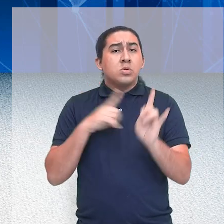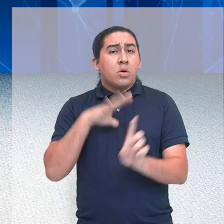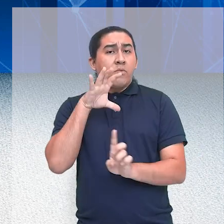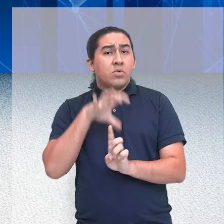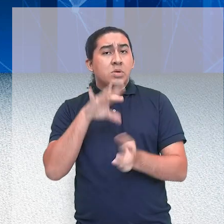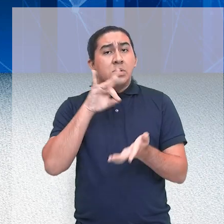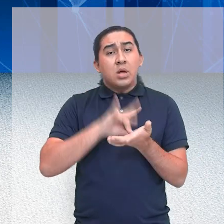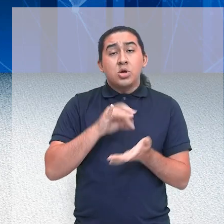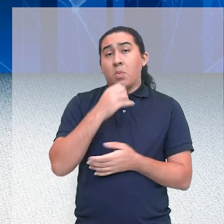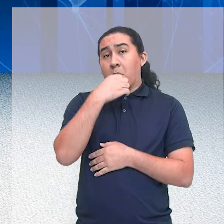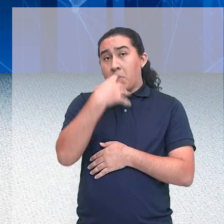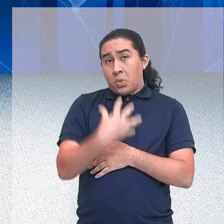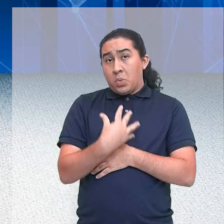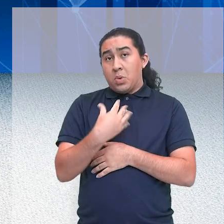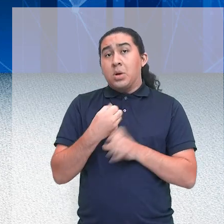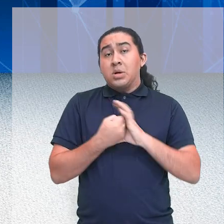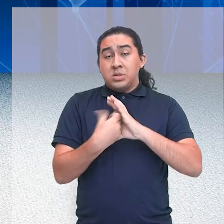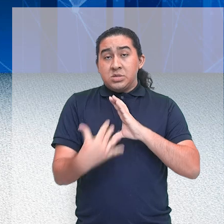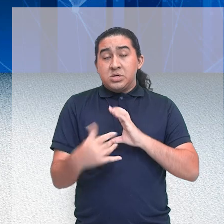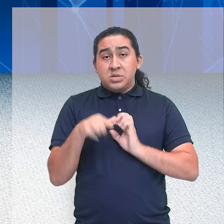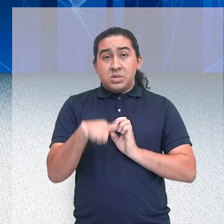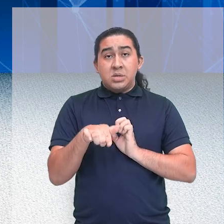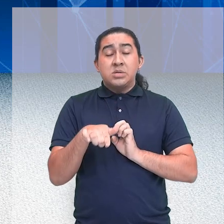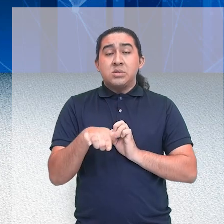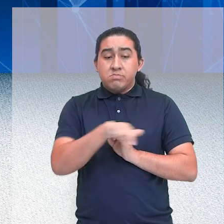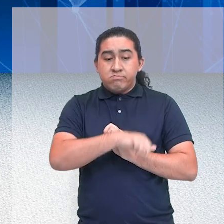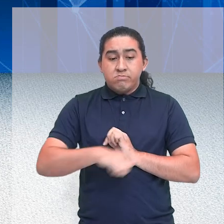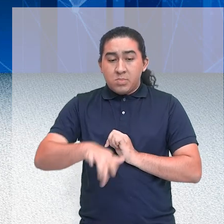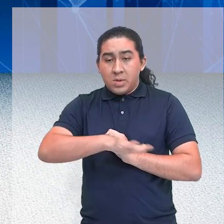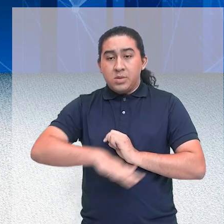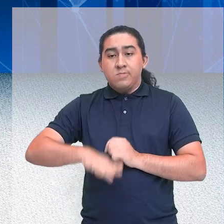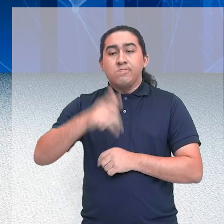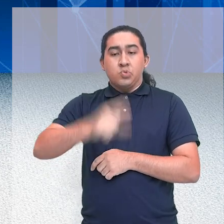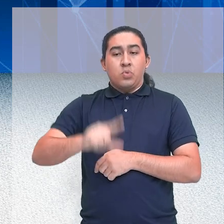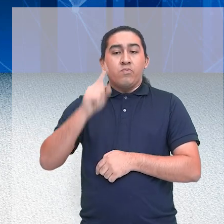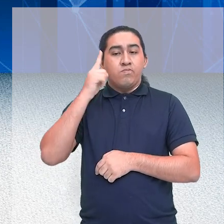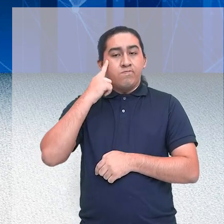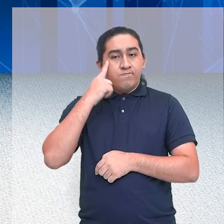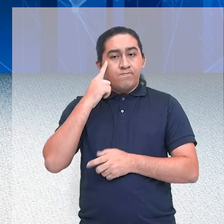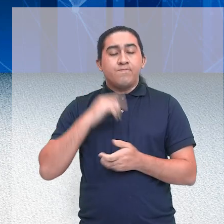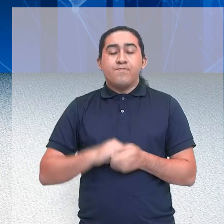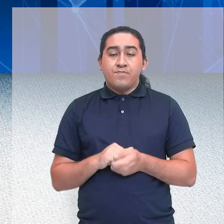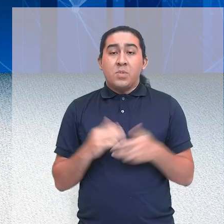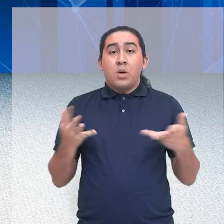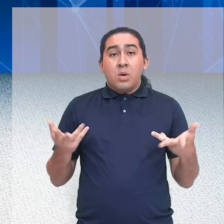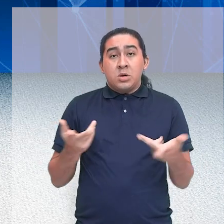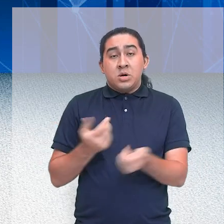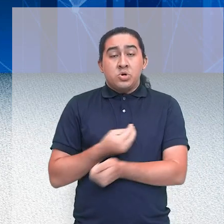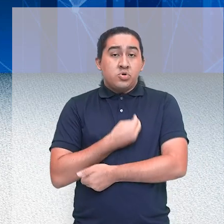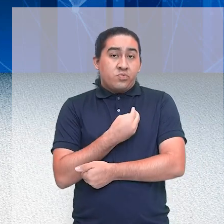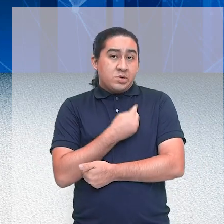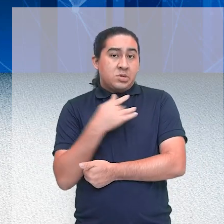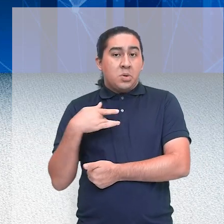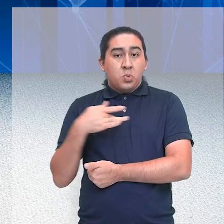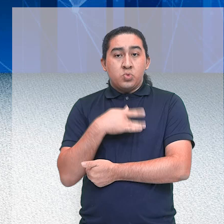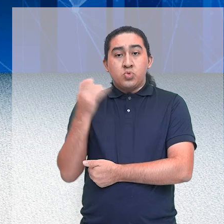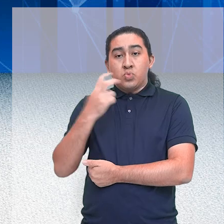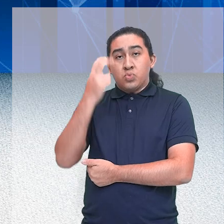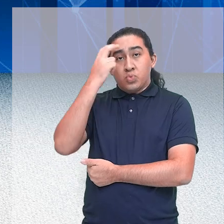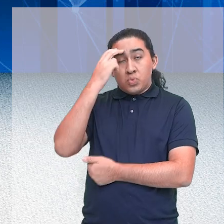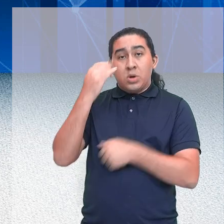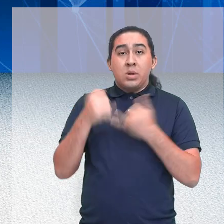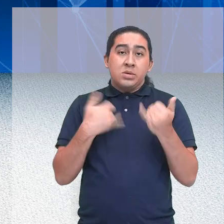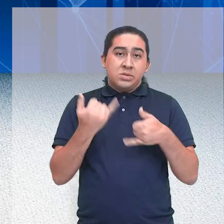impactar positivamente nesses campos, né? Repetindo, qualidade de vida, saúde, cultura